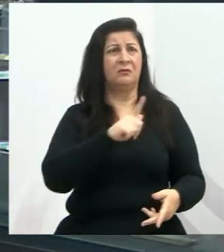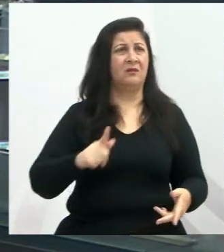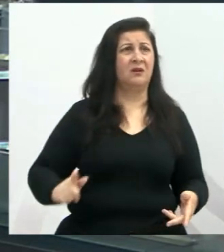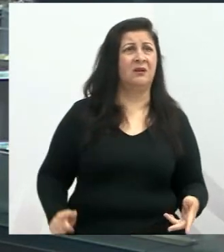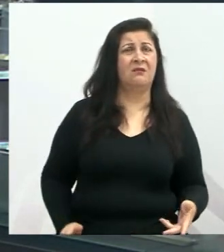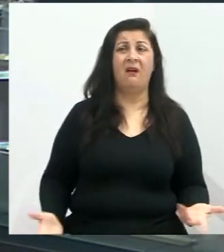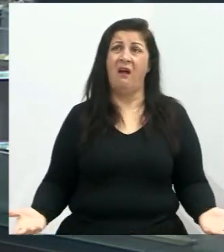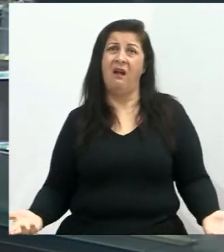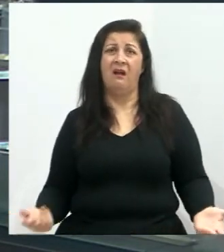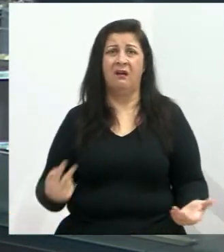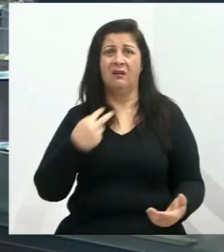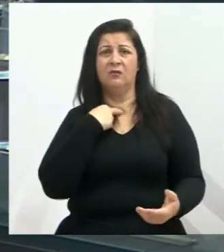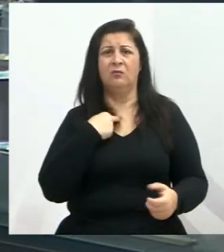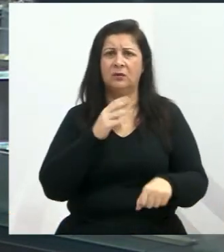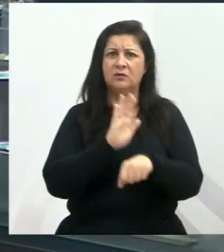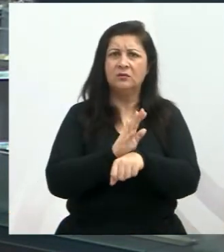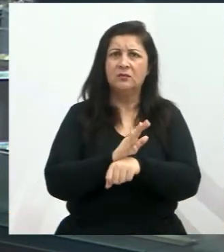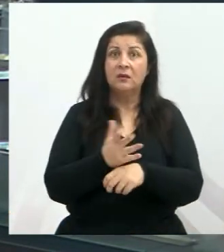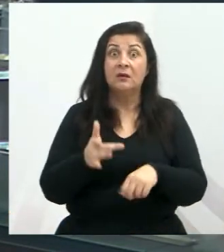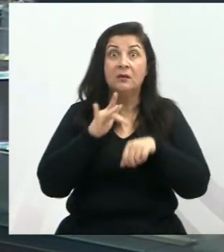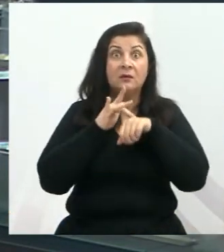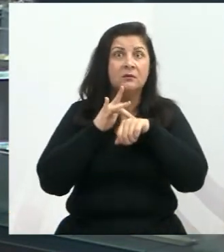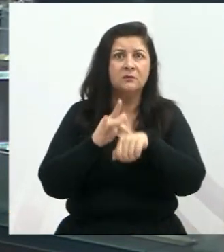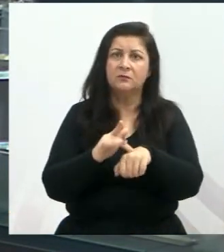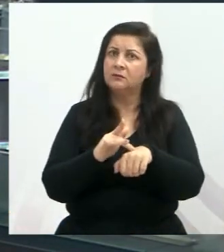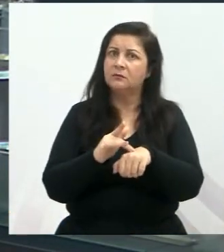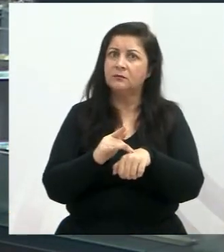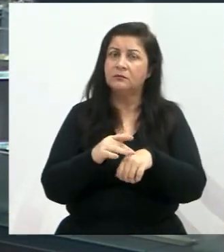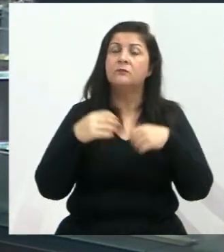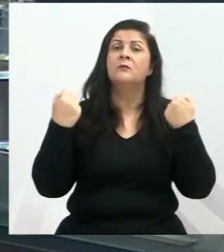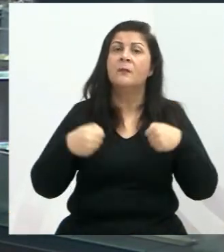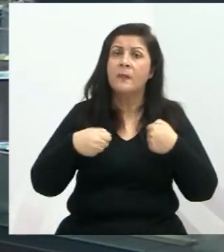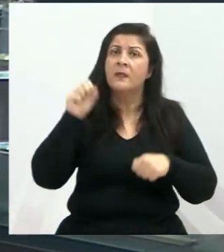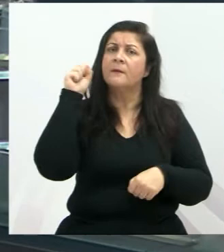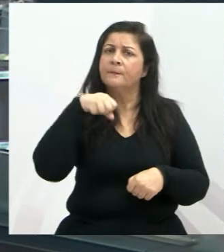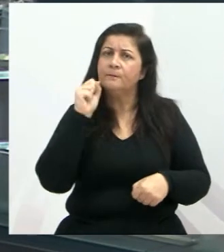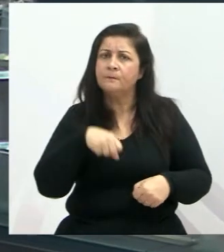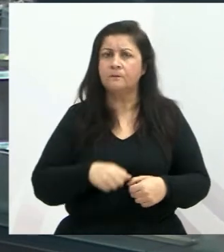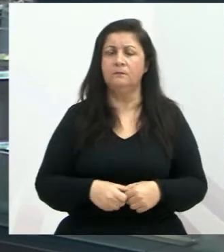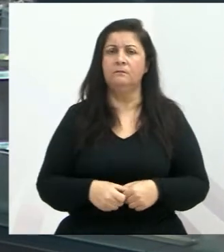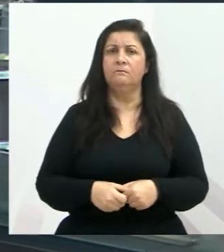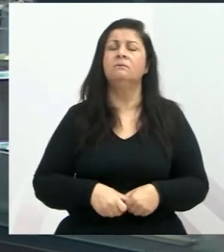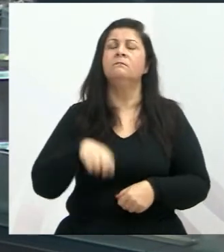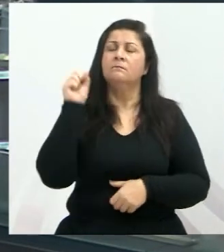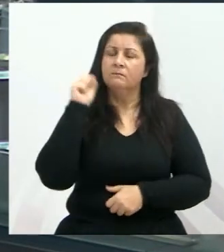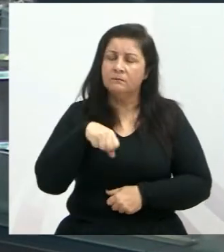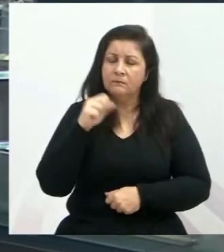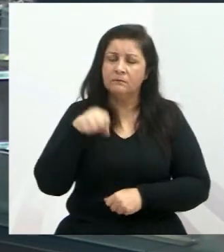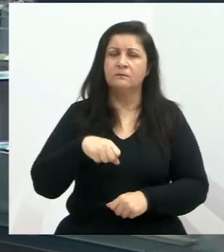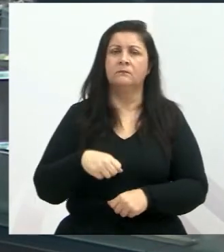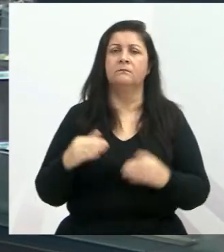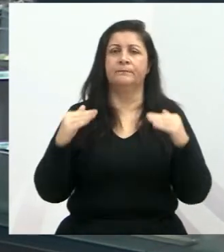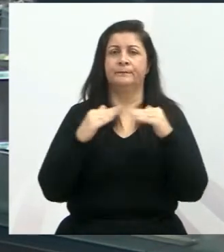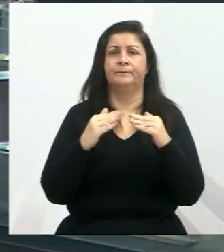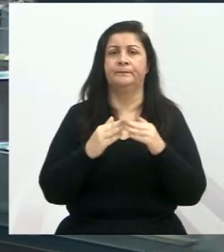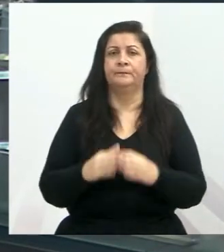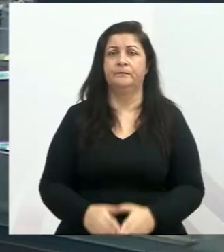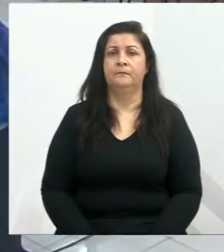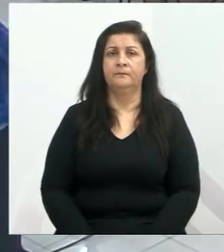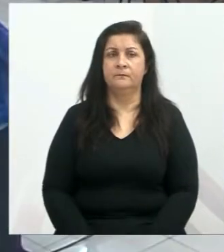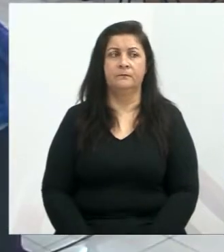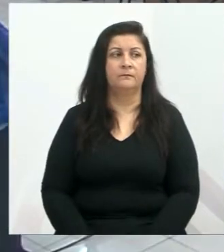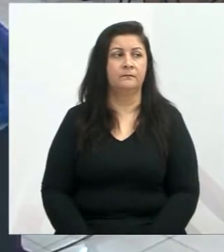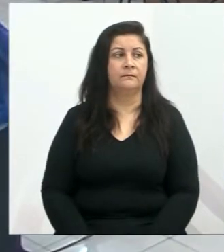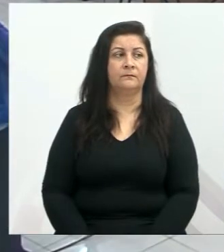como intervir. Isso é uma concessão do serviço público, tem como intervir, deve intervir. Sou favorável.